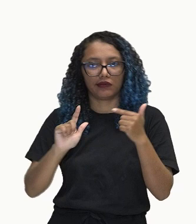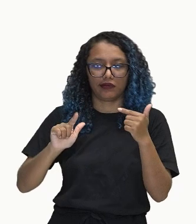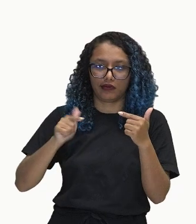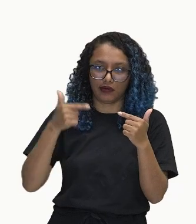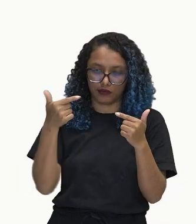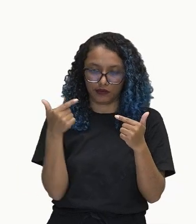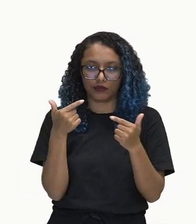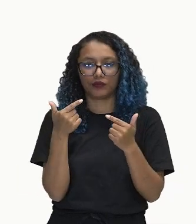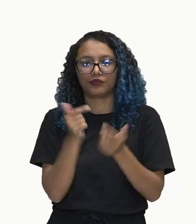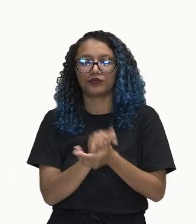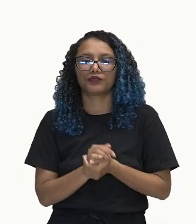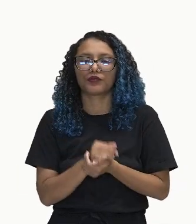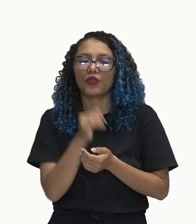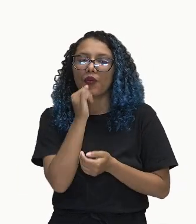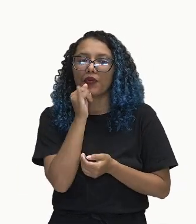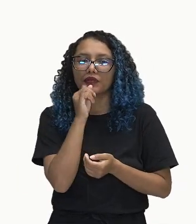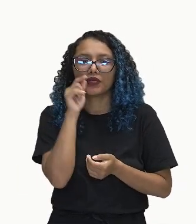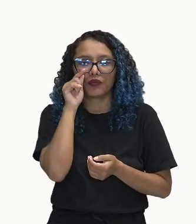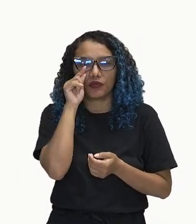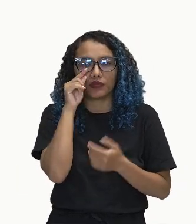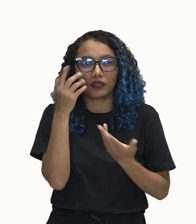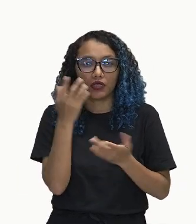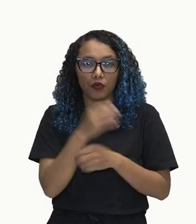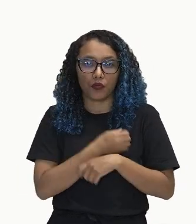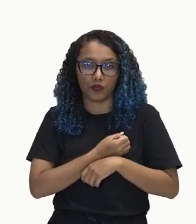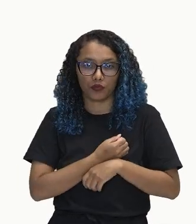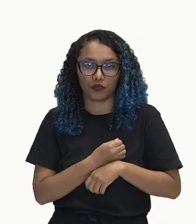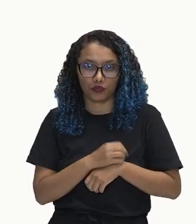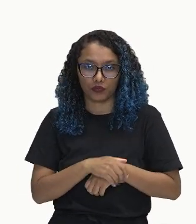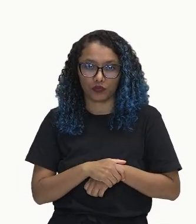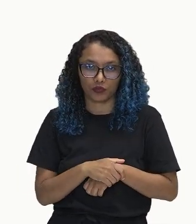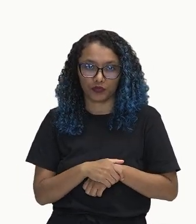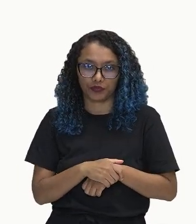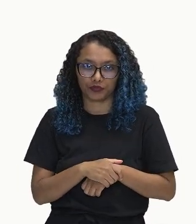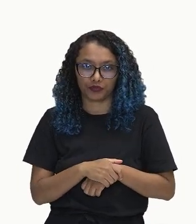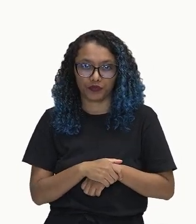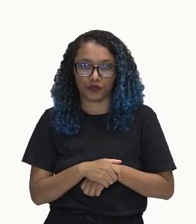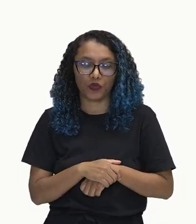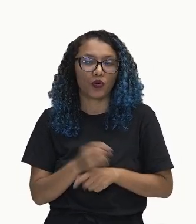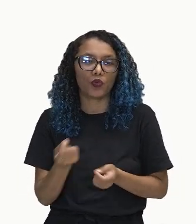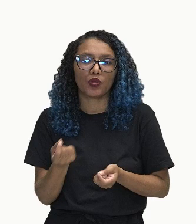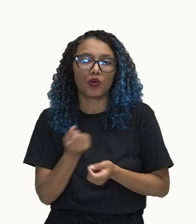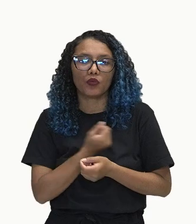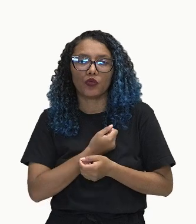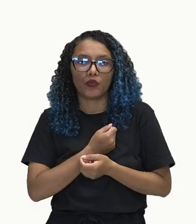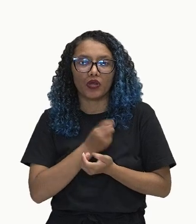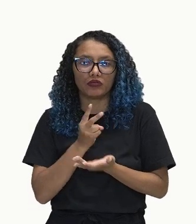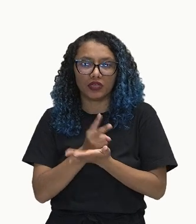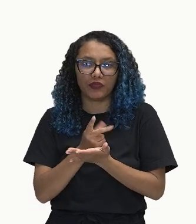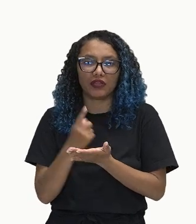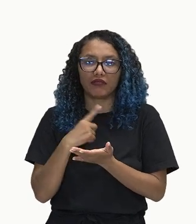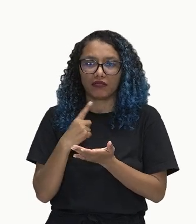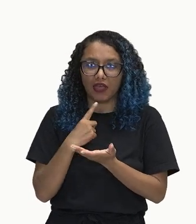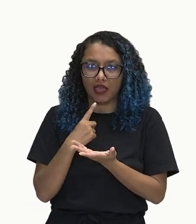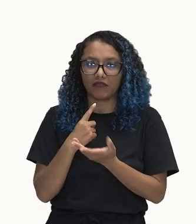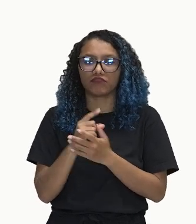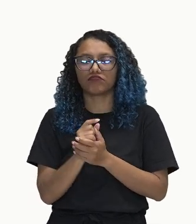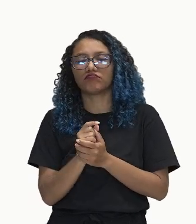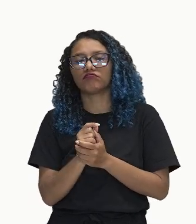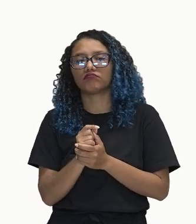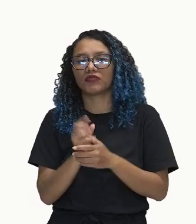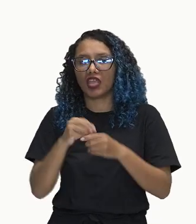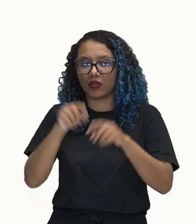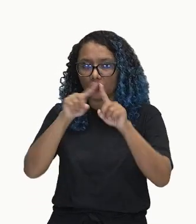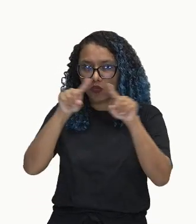olha só. Qual é o termo constante que está ausente no quadrado perfeito e inicia em a ao quadrado